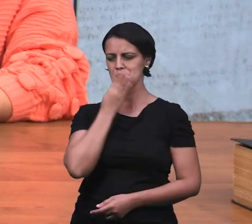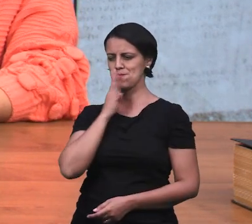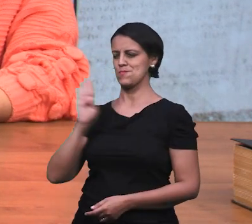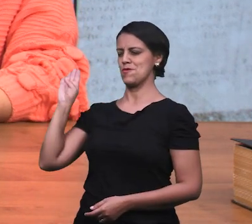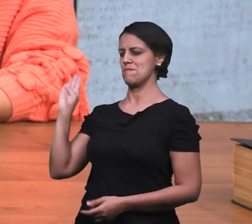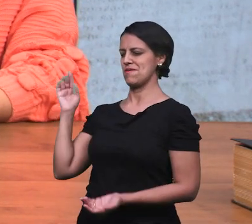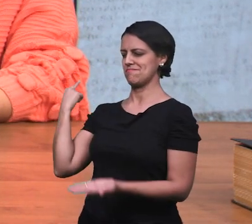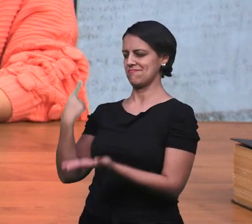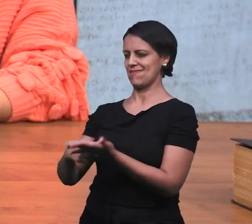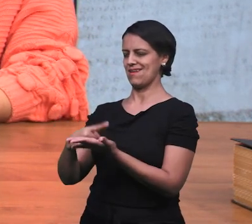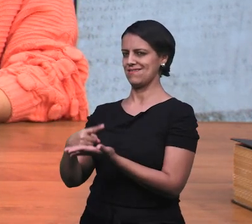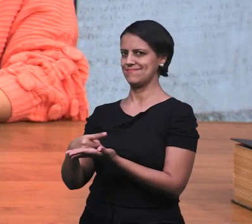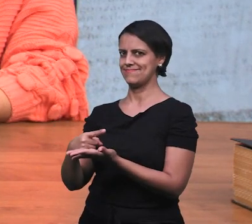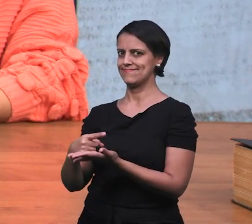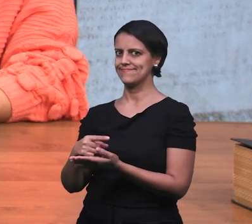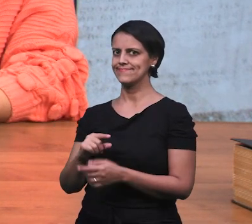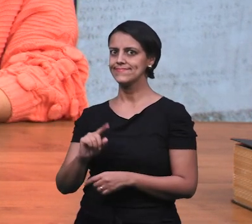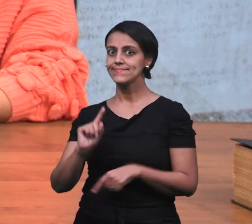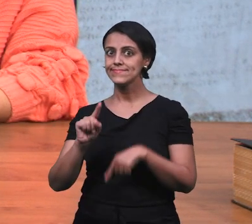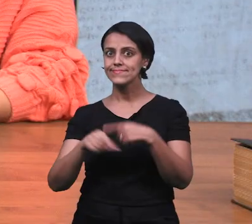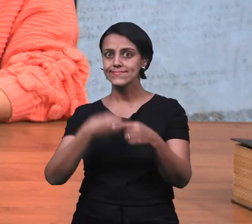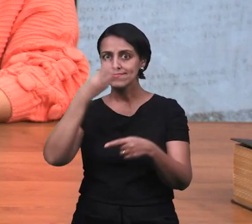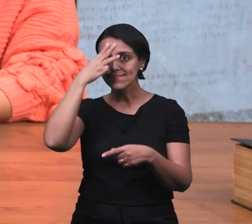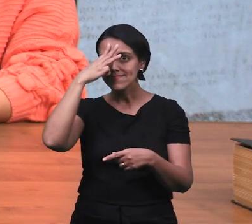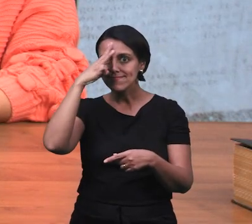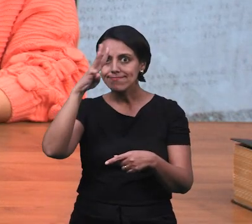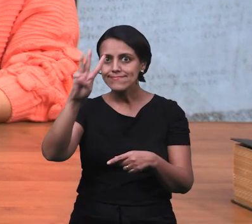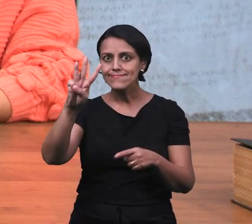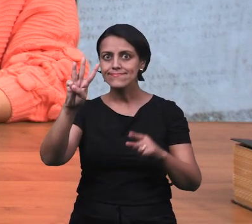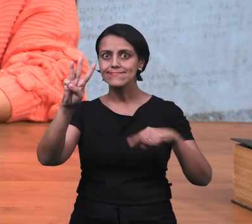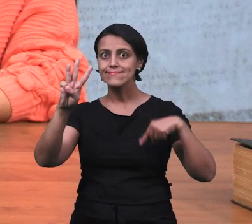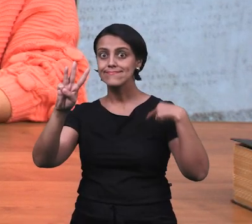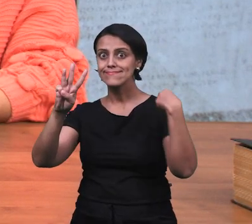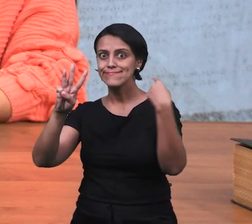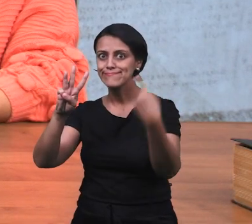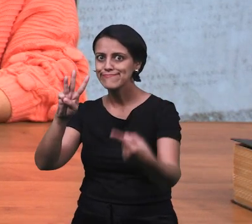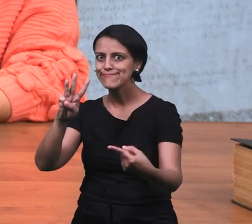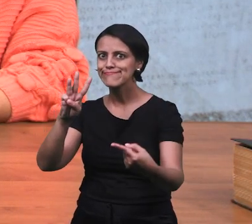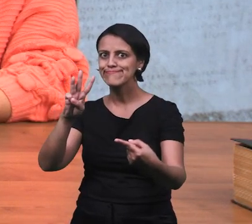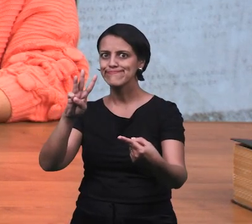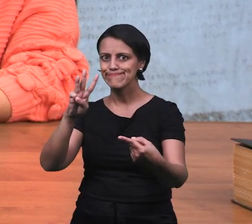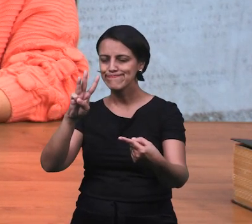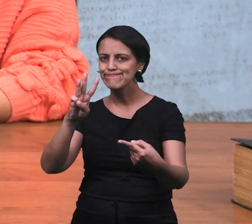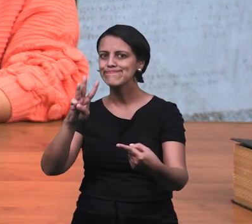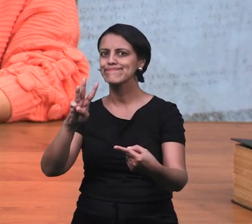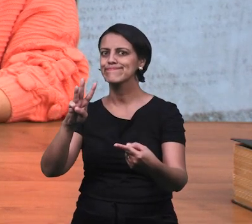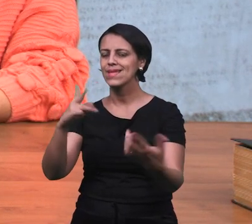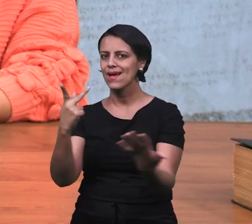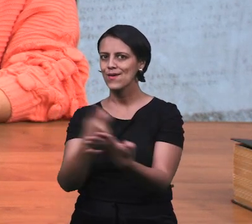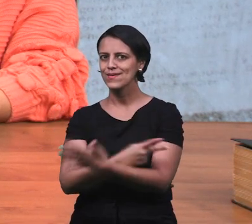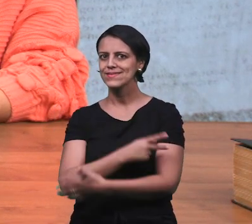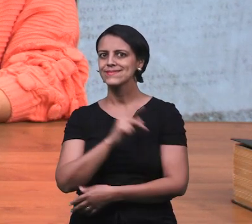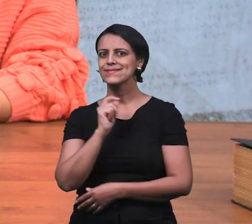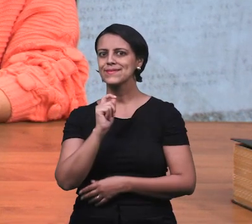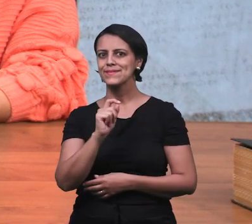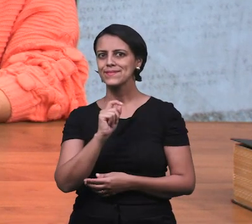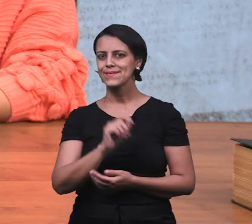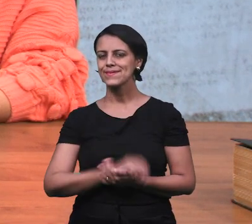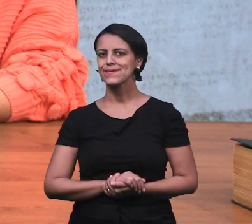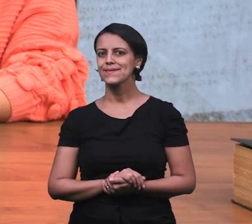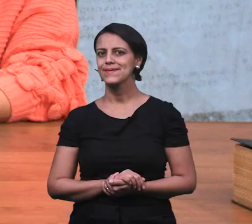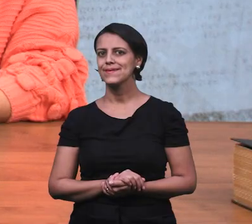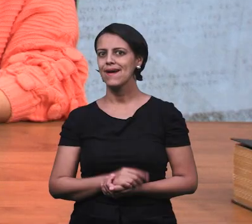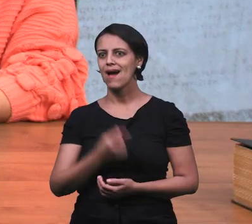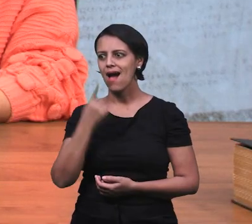que, ao fim de 3 dias, depois de fazerem concerto com eles, ouviram